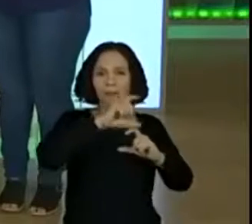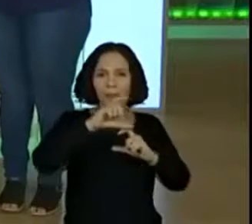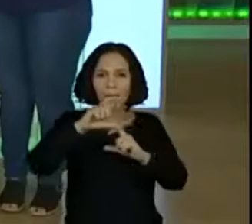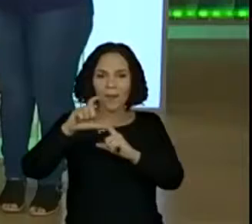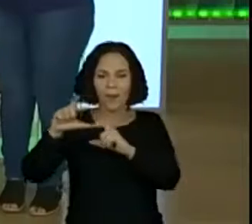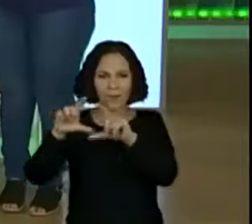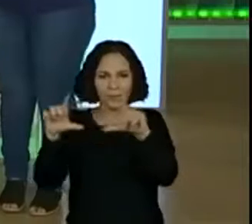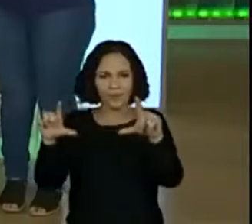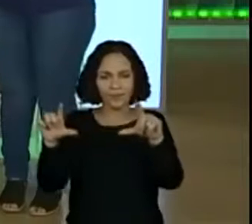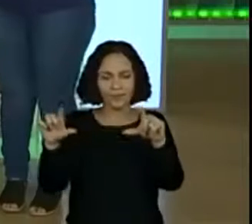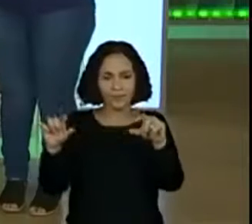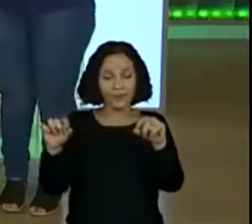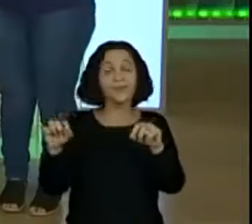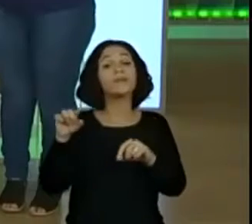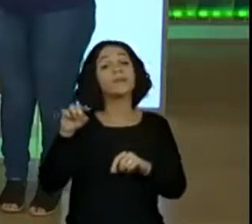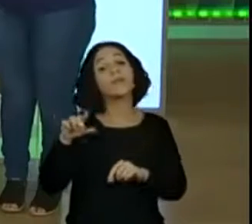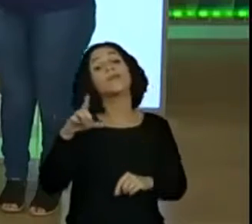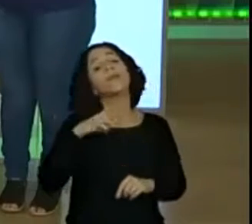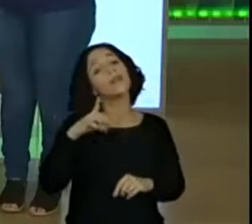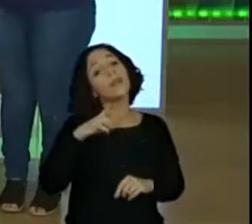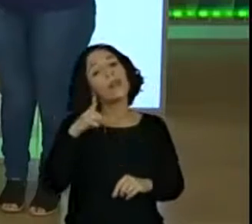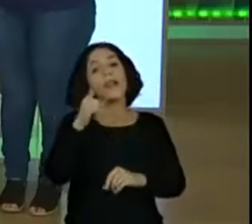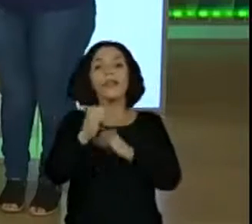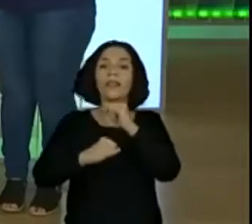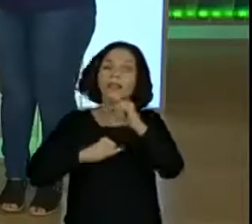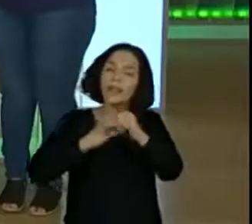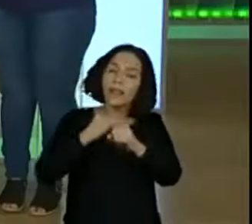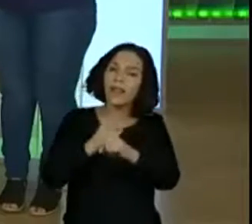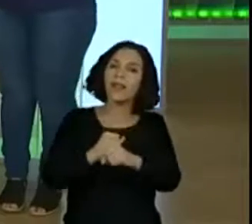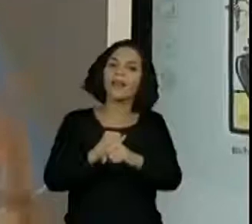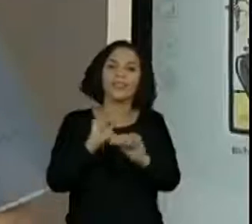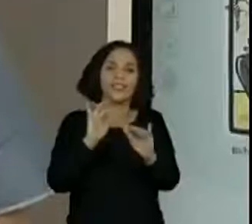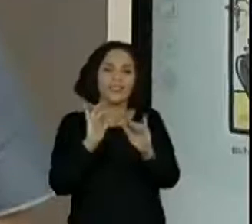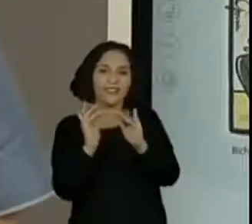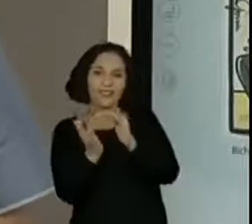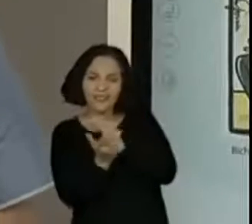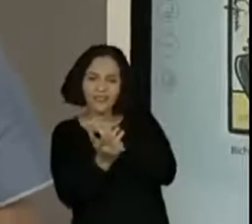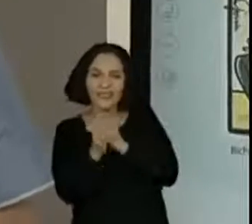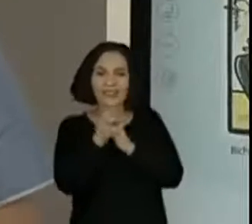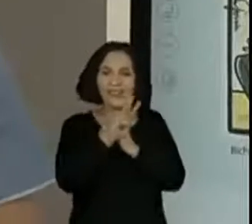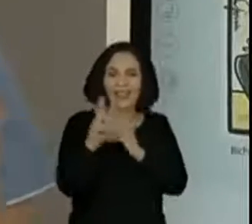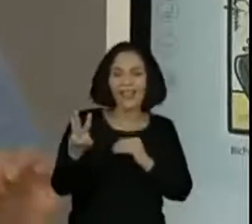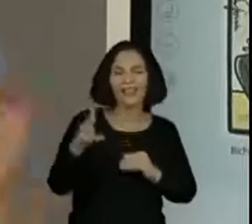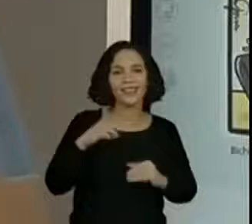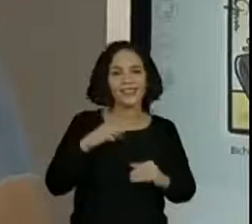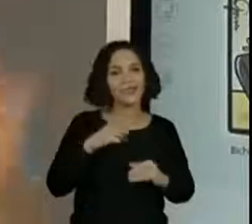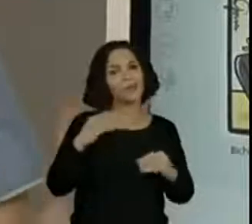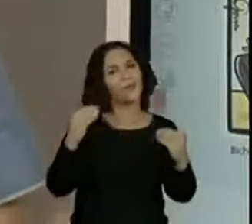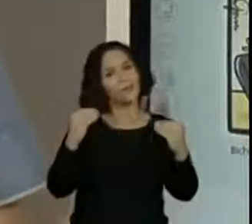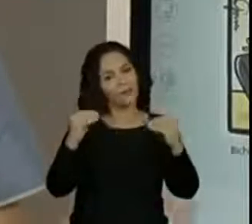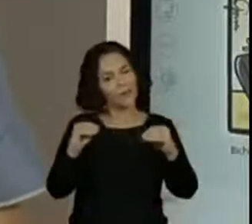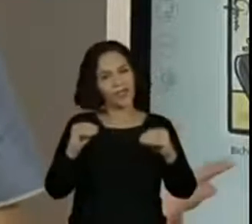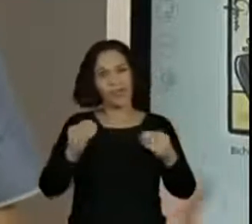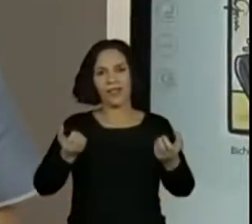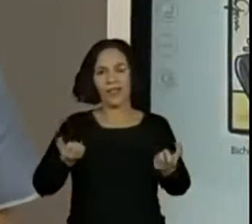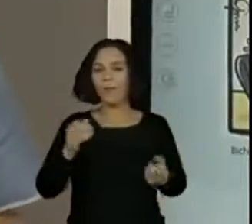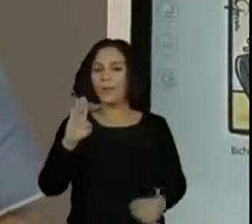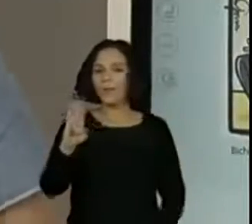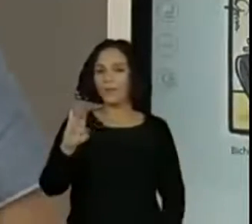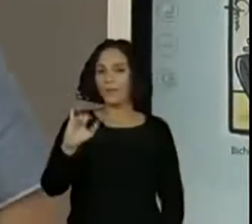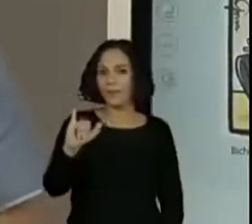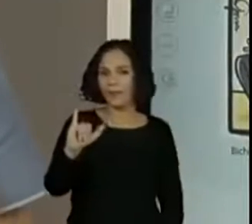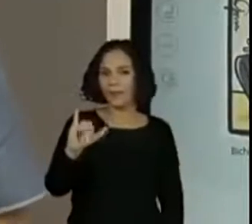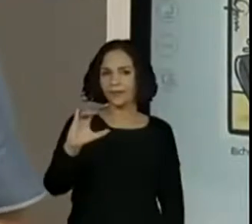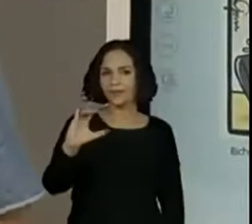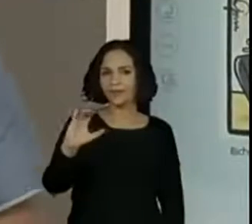bichinhos de jardim, vocês têm acesso aí pelas redes sociais, pelo site, né? É só colocar lá, bichinhos de jardim e